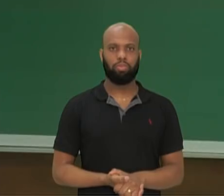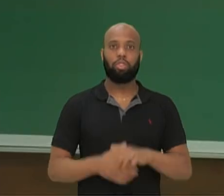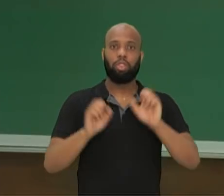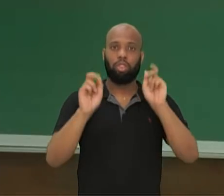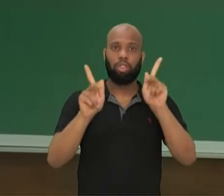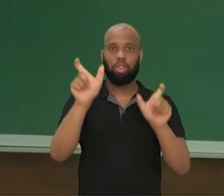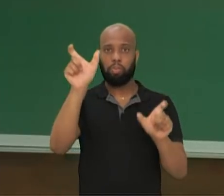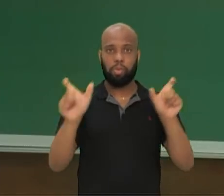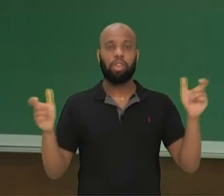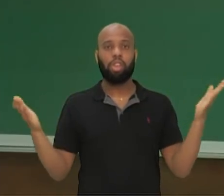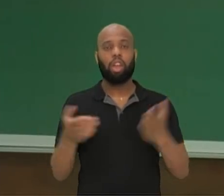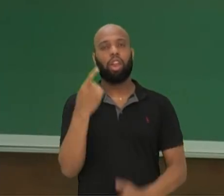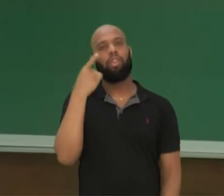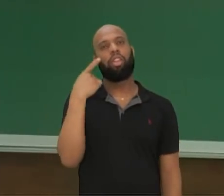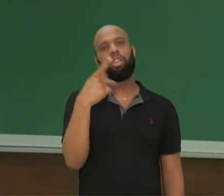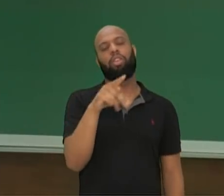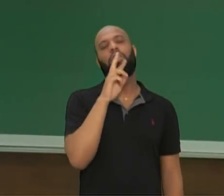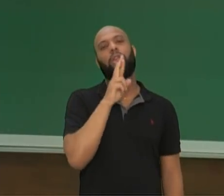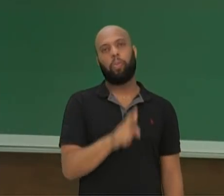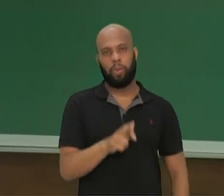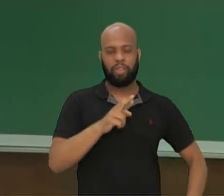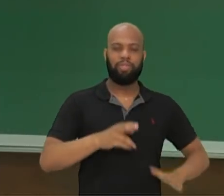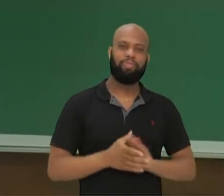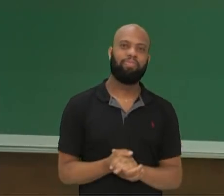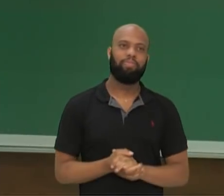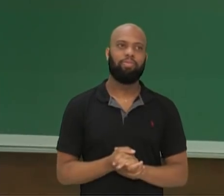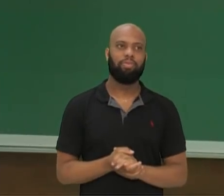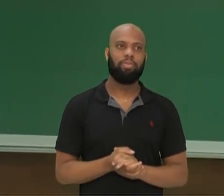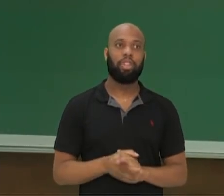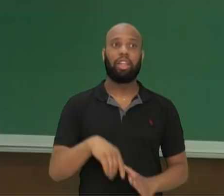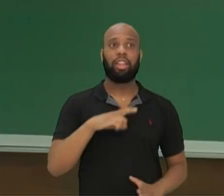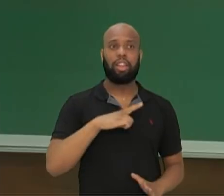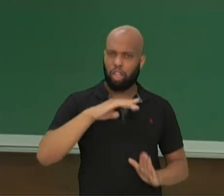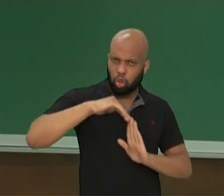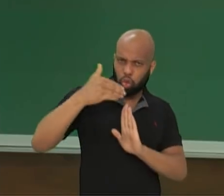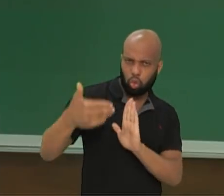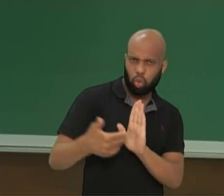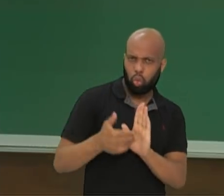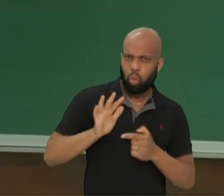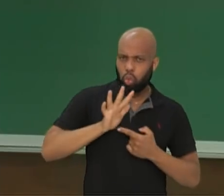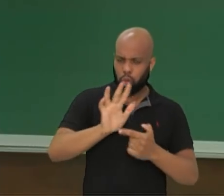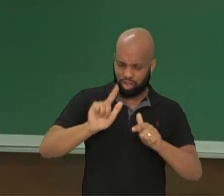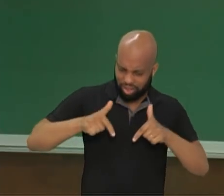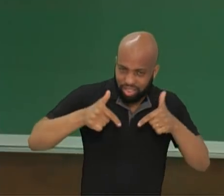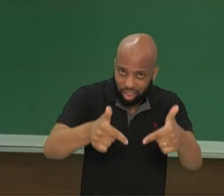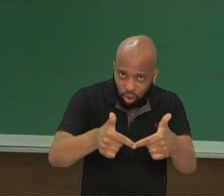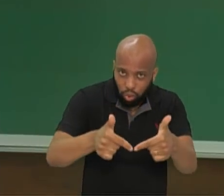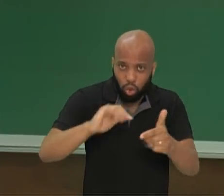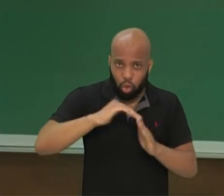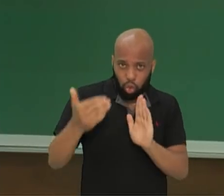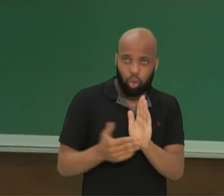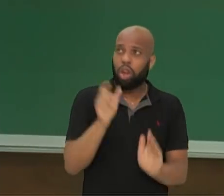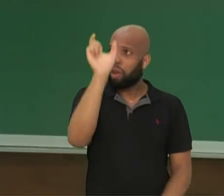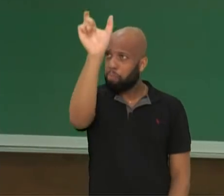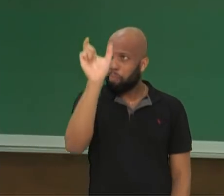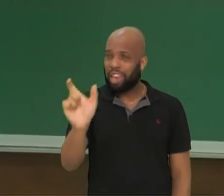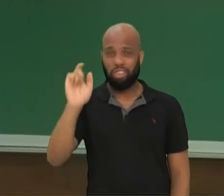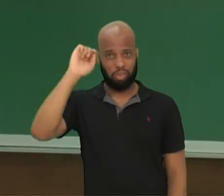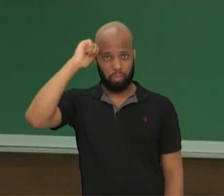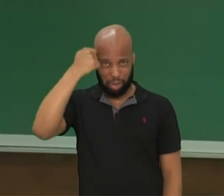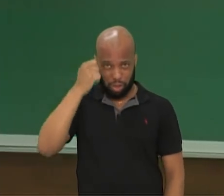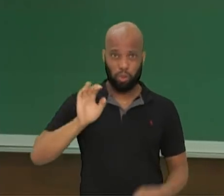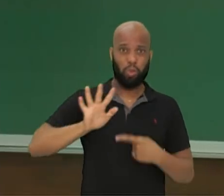Ok, vamos lá para a resposta. Todas elas indicam uma ação? Será que todas essas palavras que